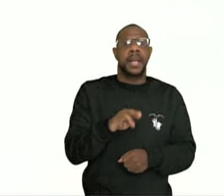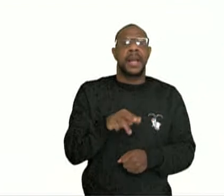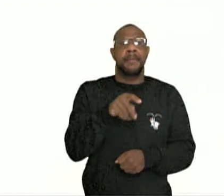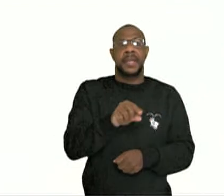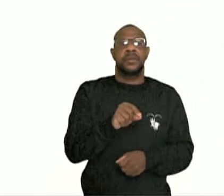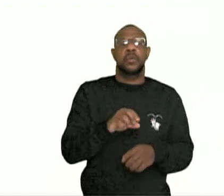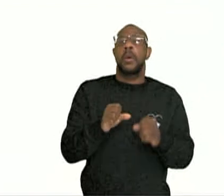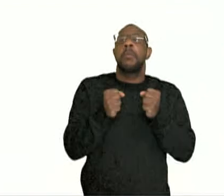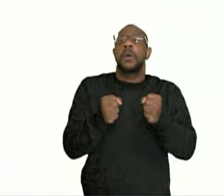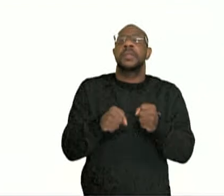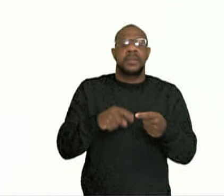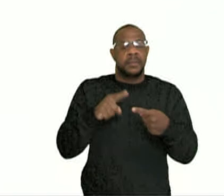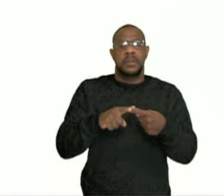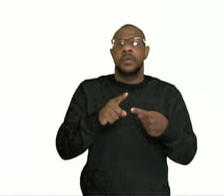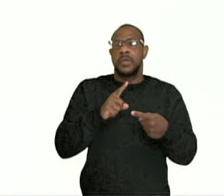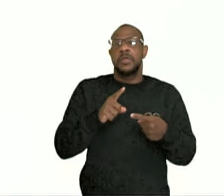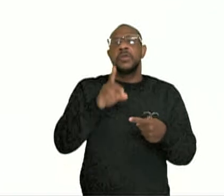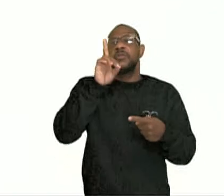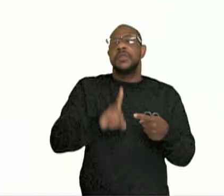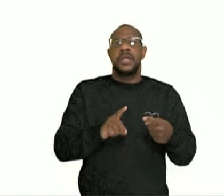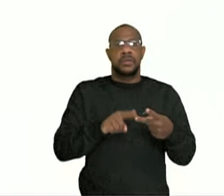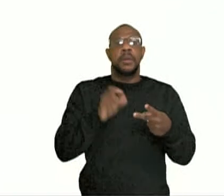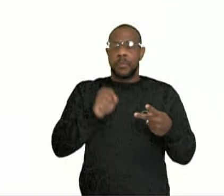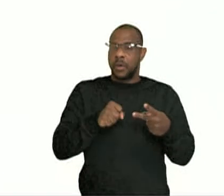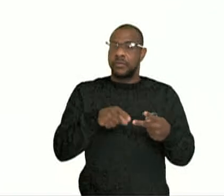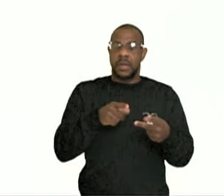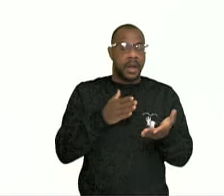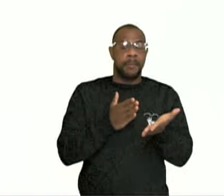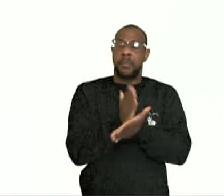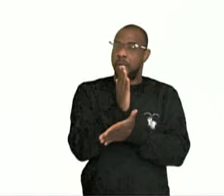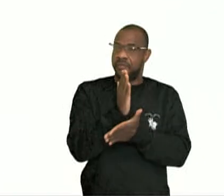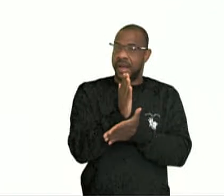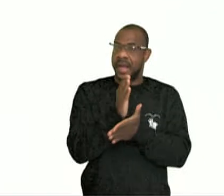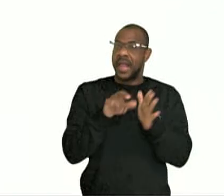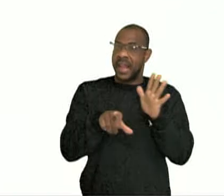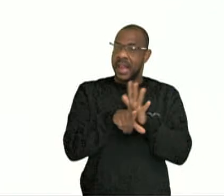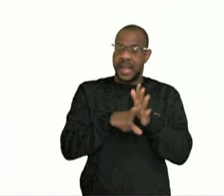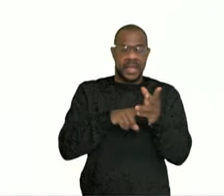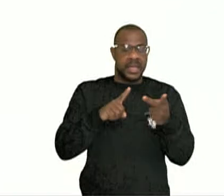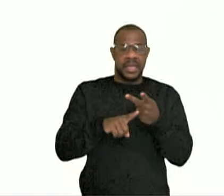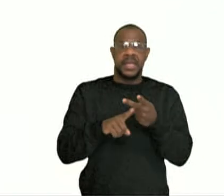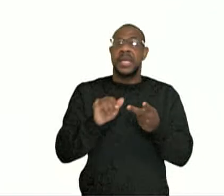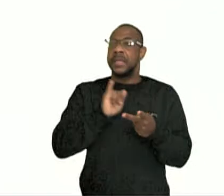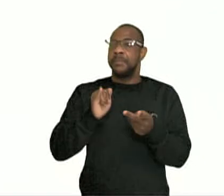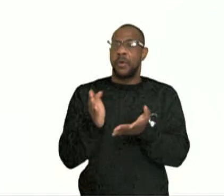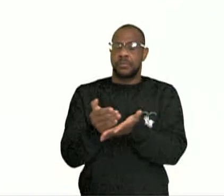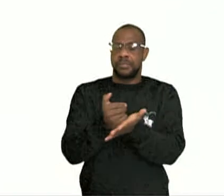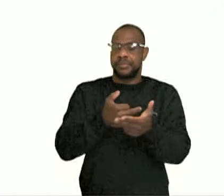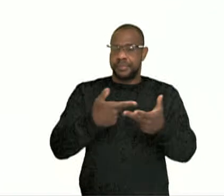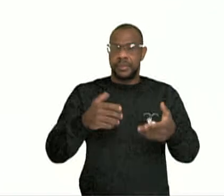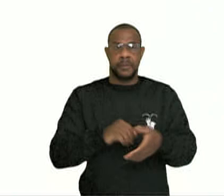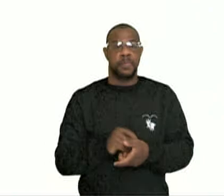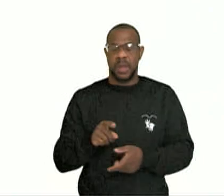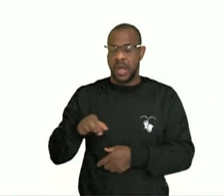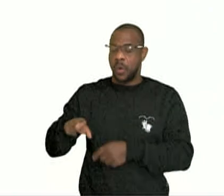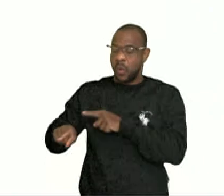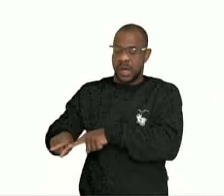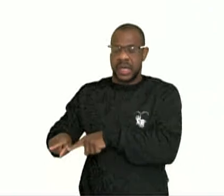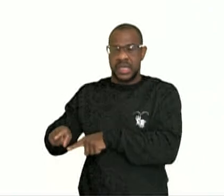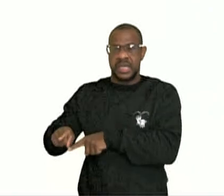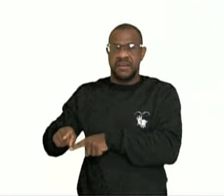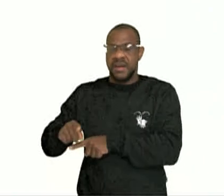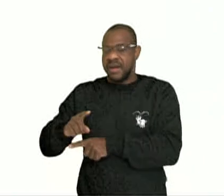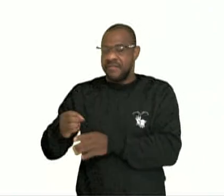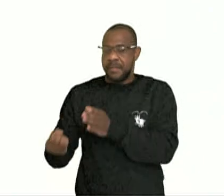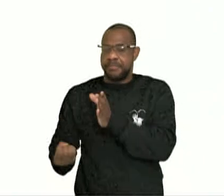né? Somente o parlamento pode aprovar lei e imposto. Não é mais o rei que vai criar leis ou vai criar